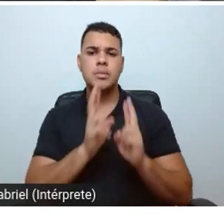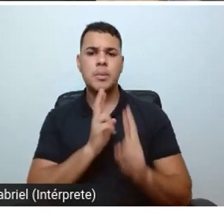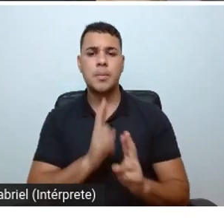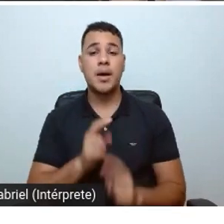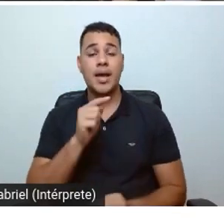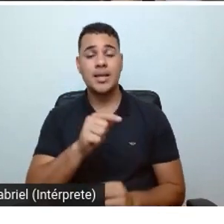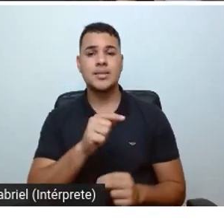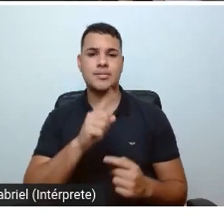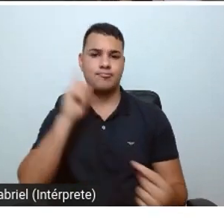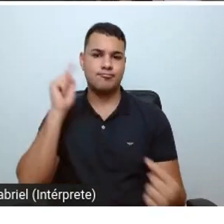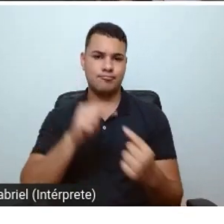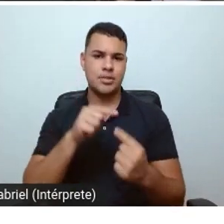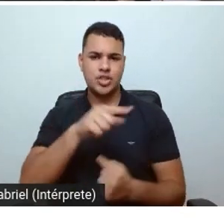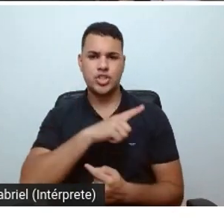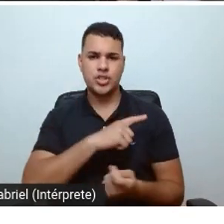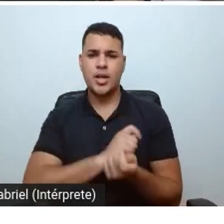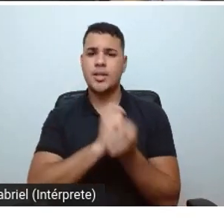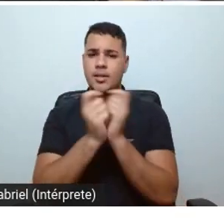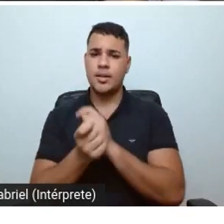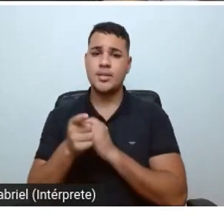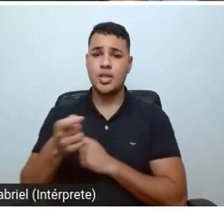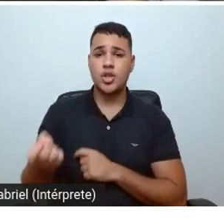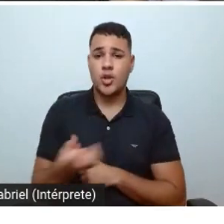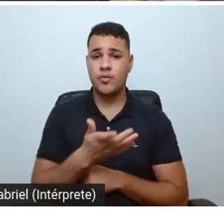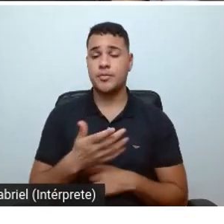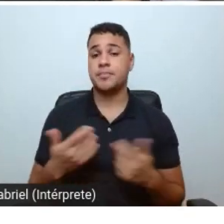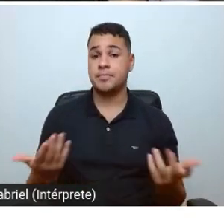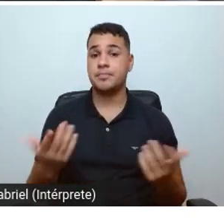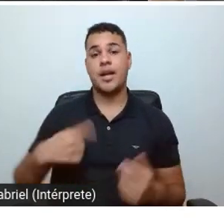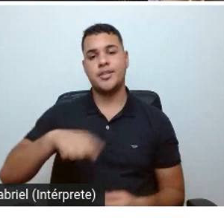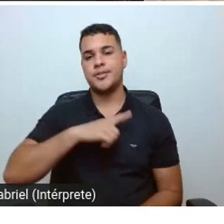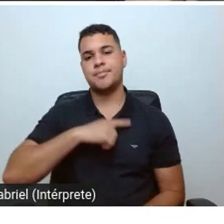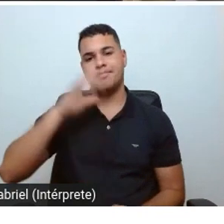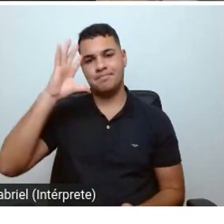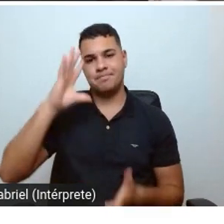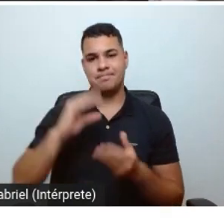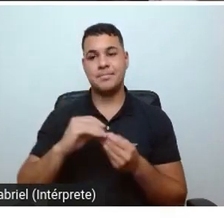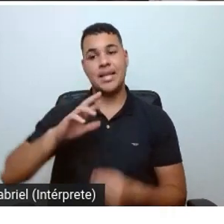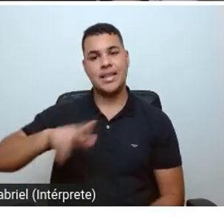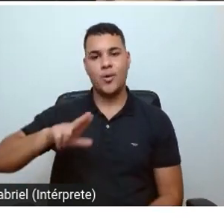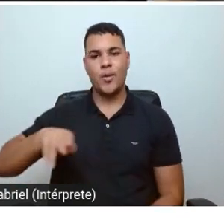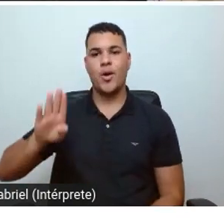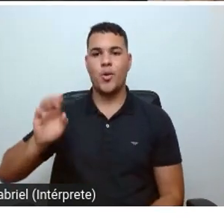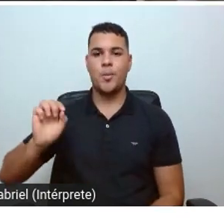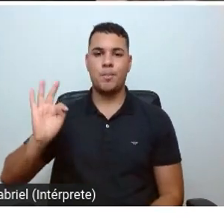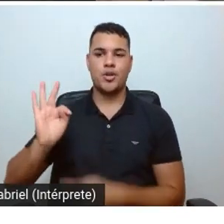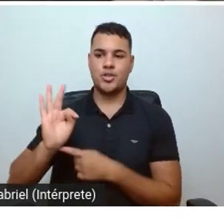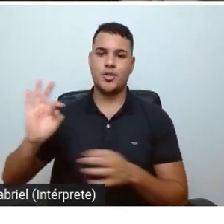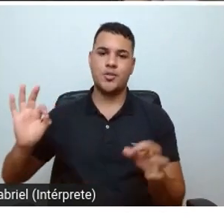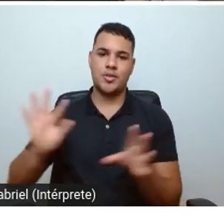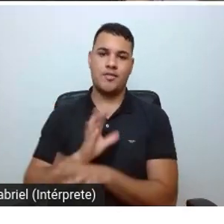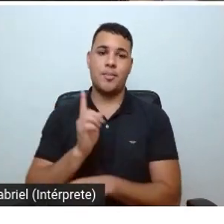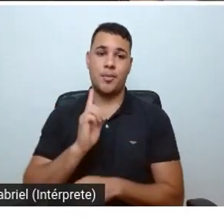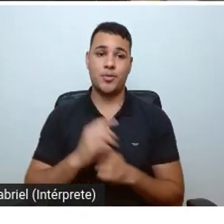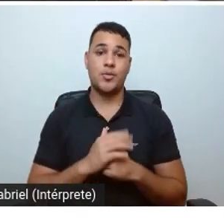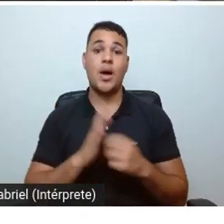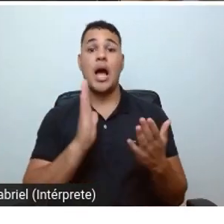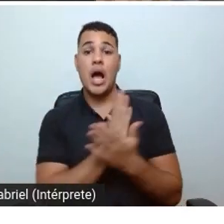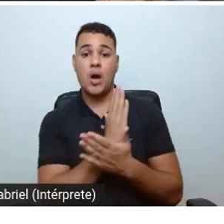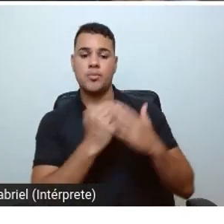ela estava adequada a essa nova demanda? E nós vimos que não. Em alguns contratantes, na realidade, não, e outros,